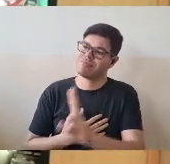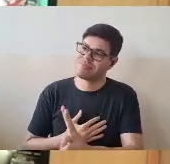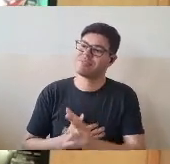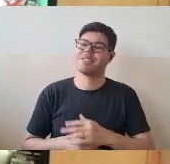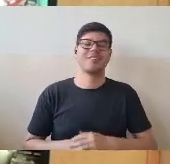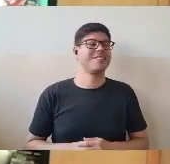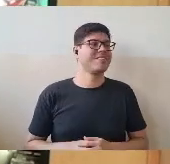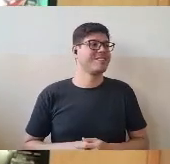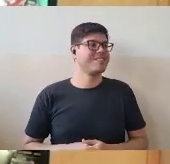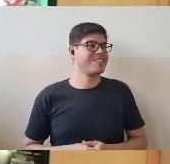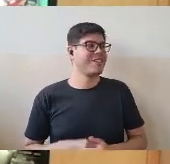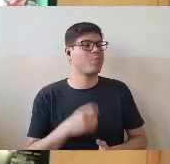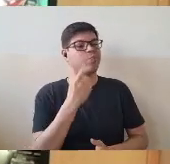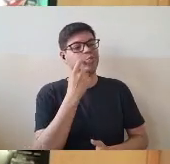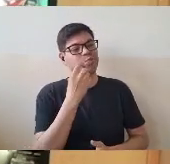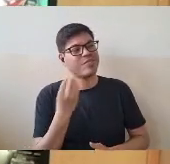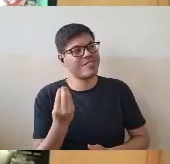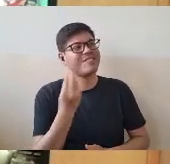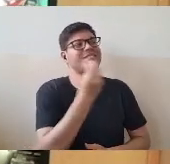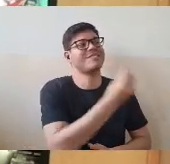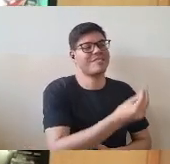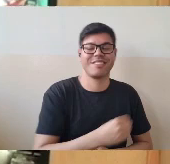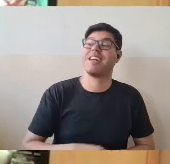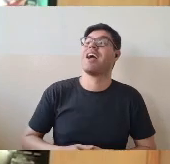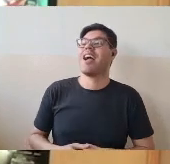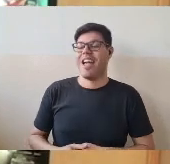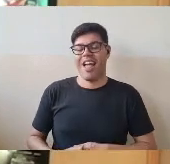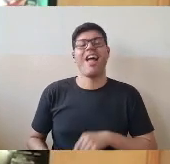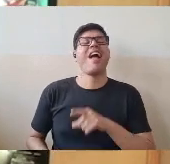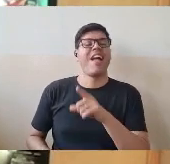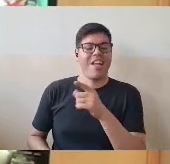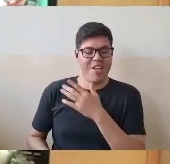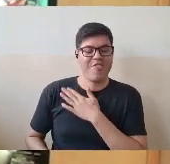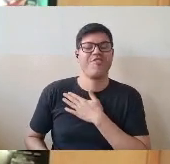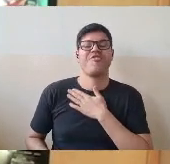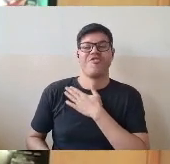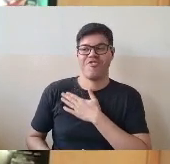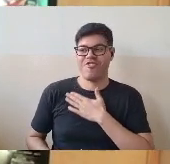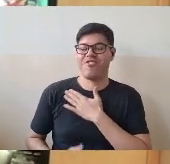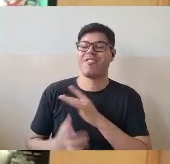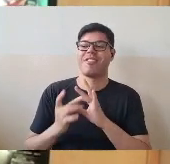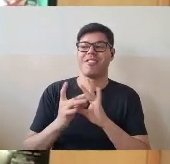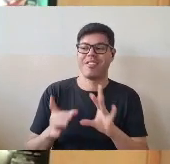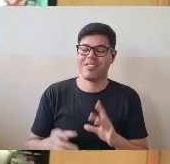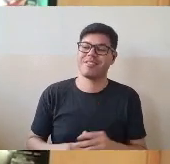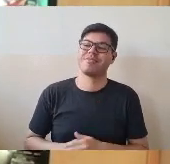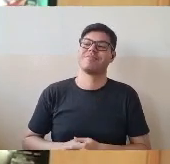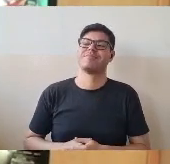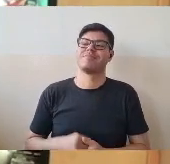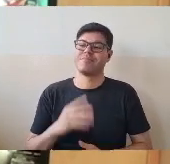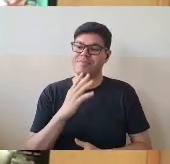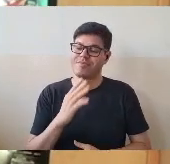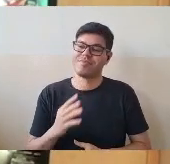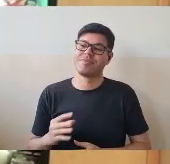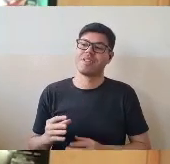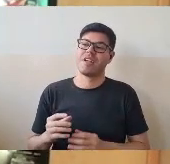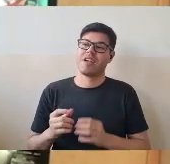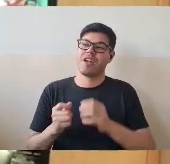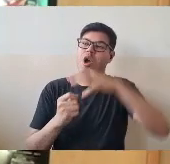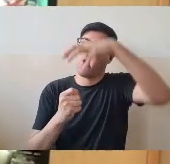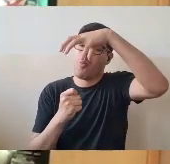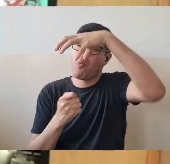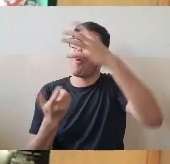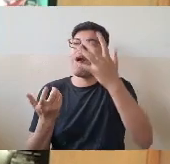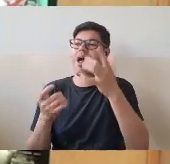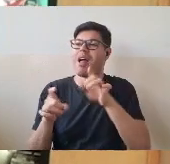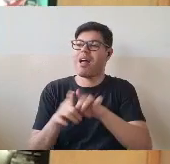ainda com Da o mesmo bala, né? sistema. Hoje eu vi Aqueles que o- são liberados, que conhecem, continuam com a bala, com a bexiga, aquele palito